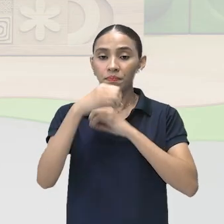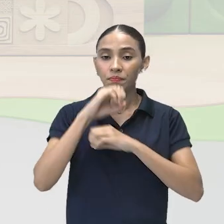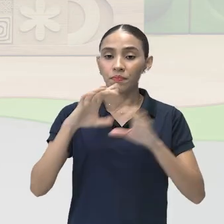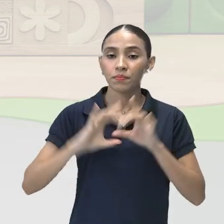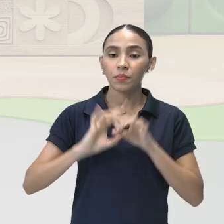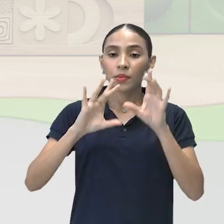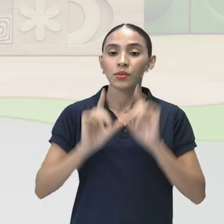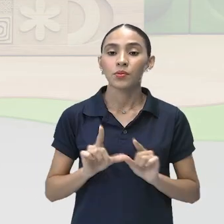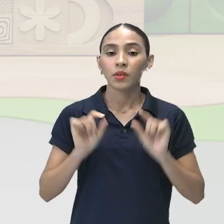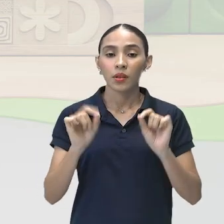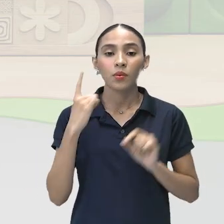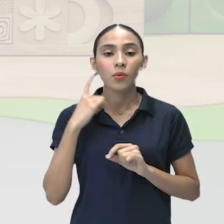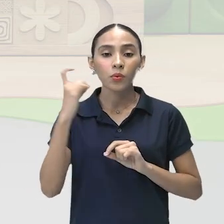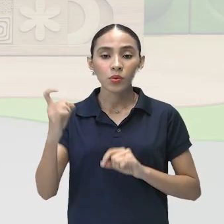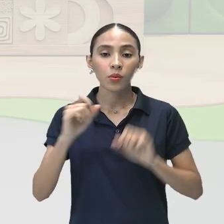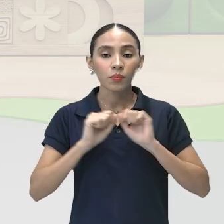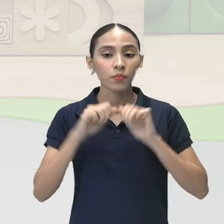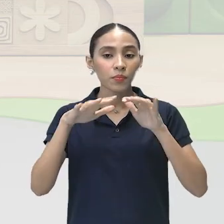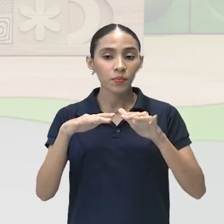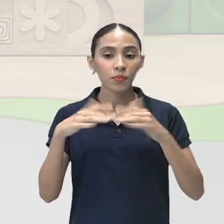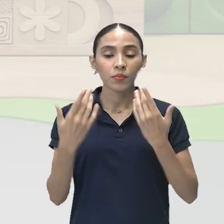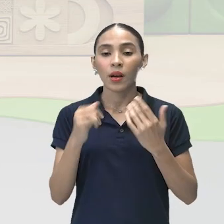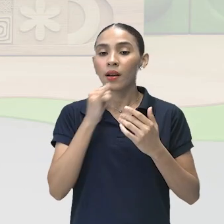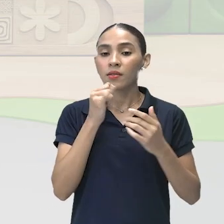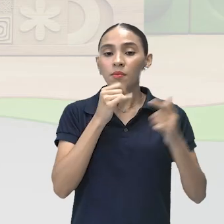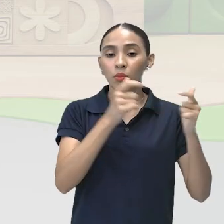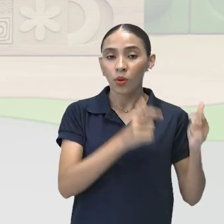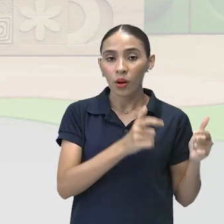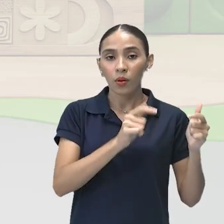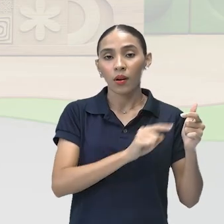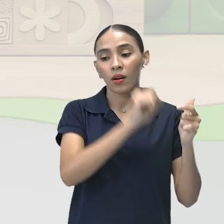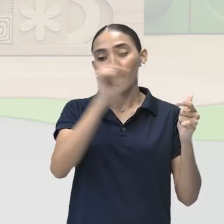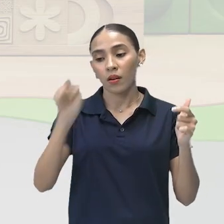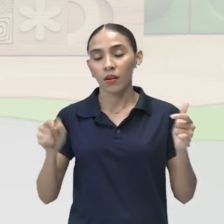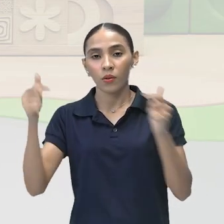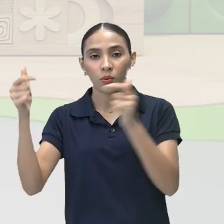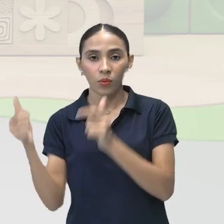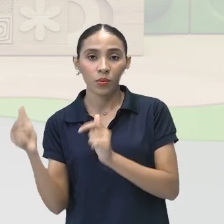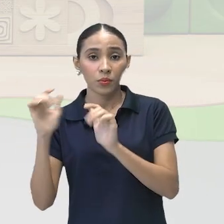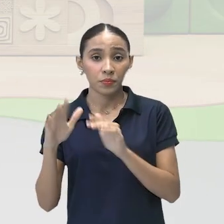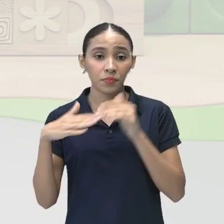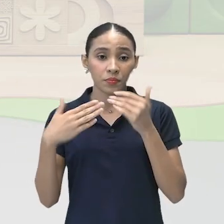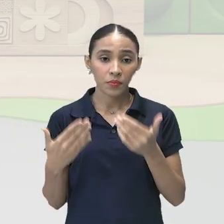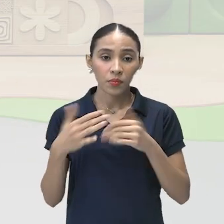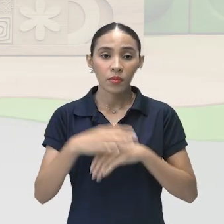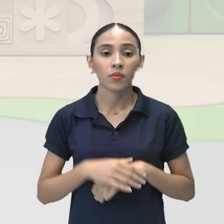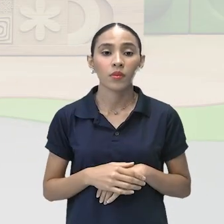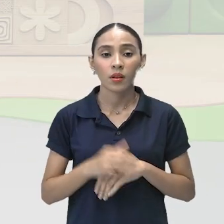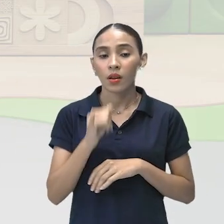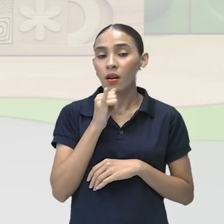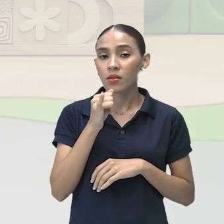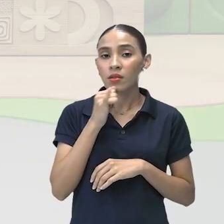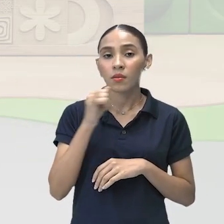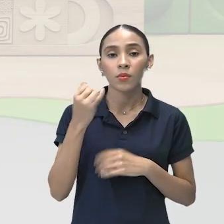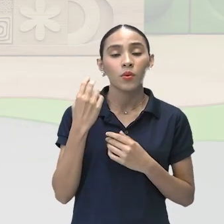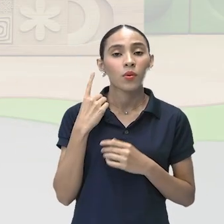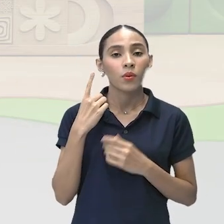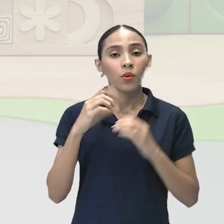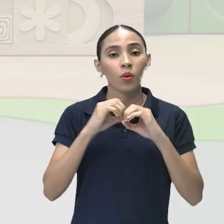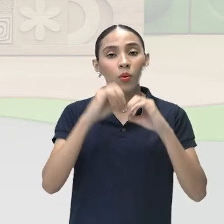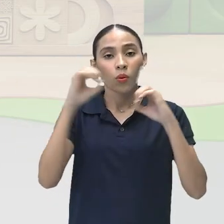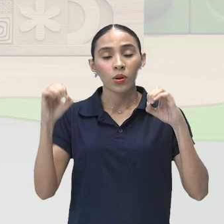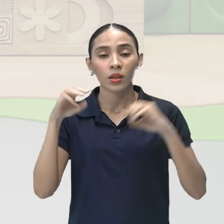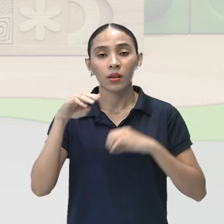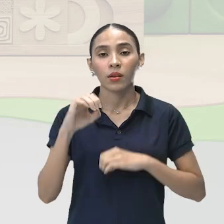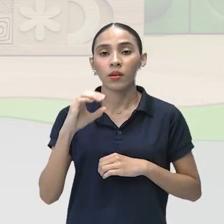partículas permite que o som seja transportado de um ponto para outro. Então, no caso das ondas mecânicas que